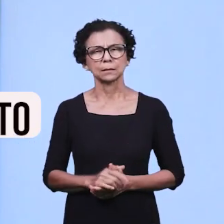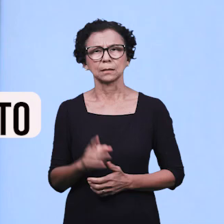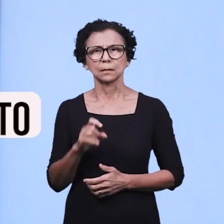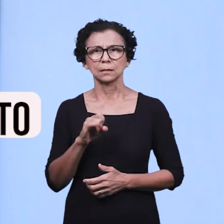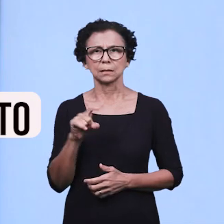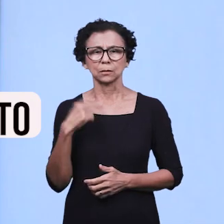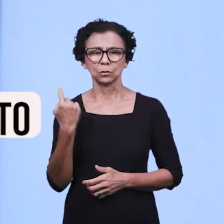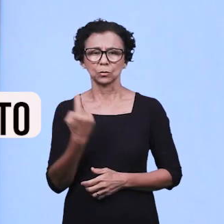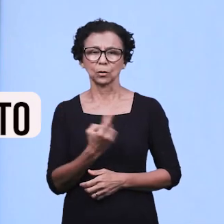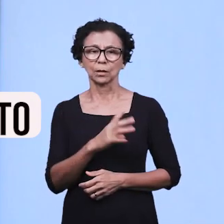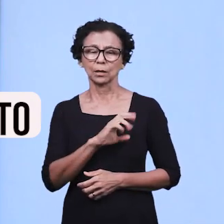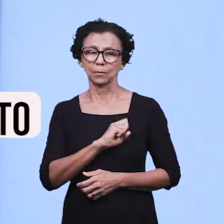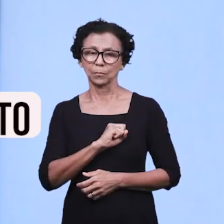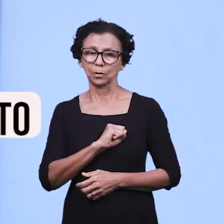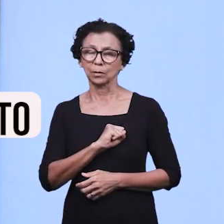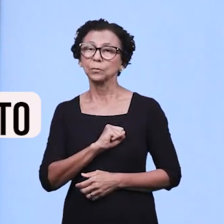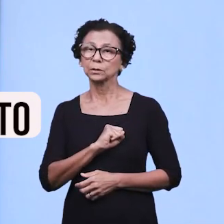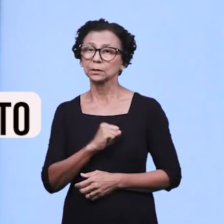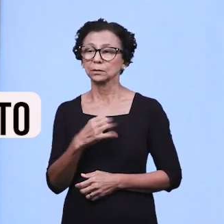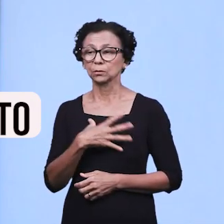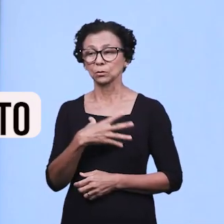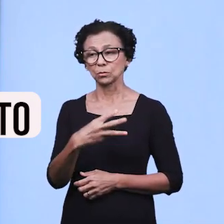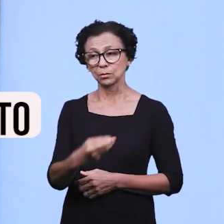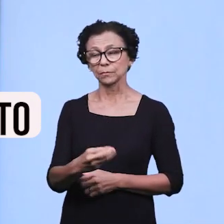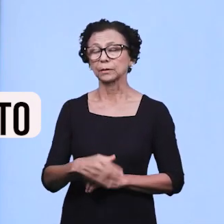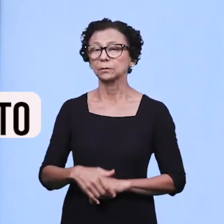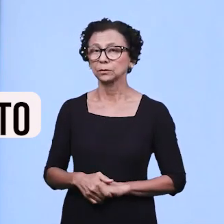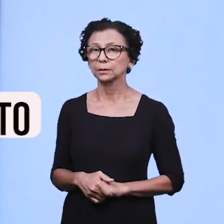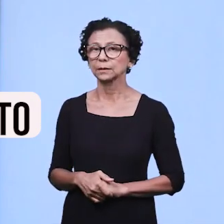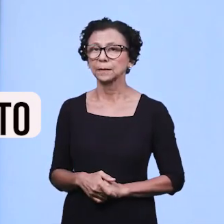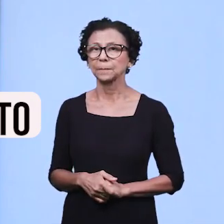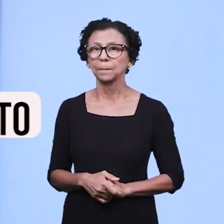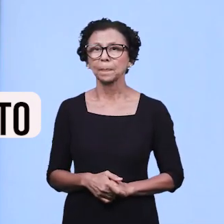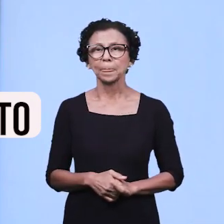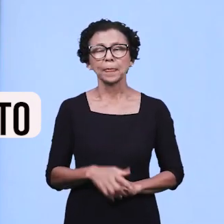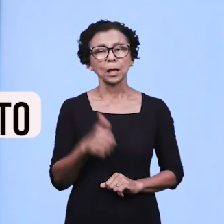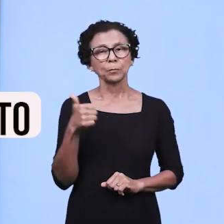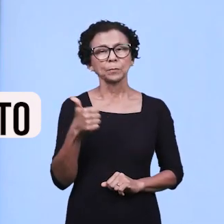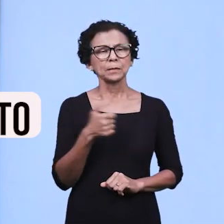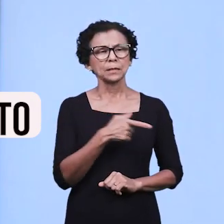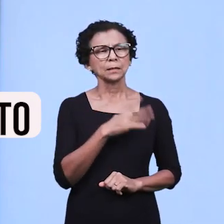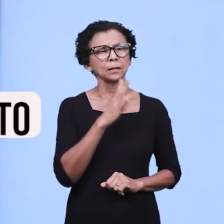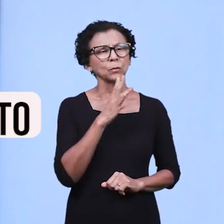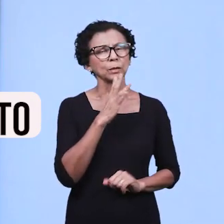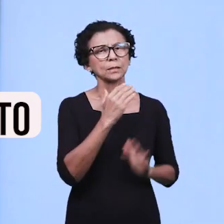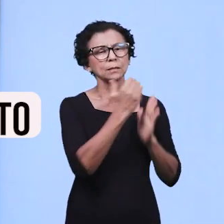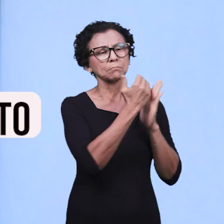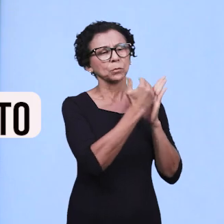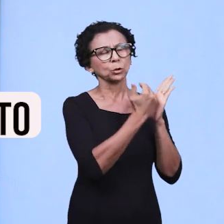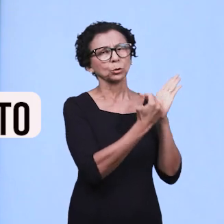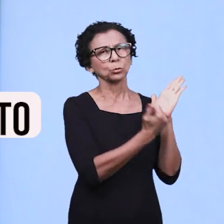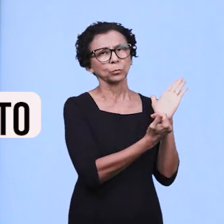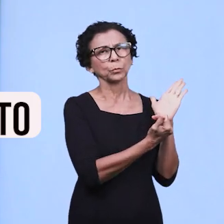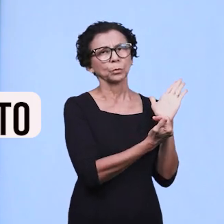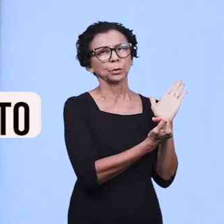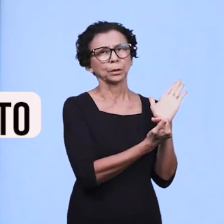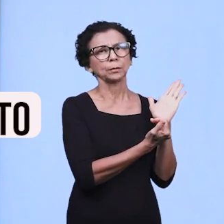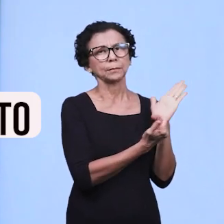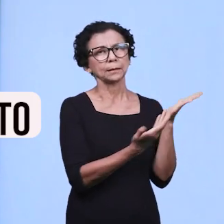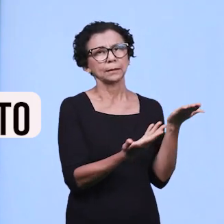conhecer muito bem essa escola. Né? Nós temos assistido aos programas que apresentam a escola no Instituto, né, Eduardo